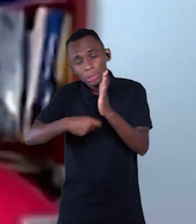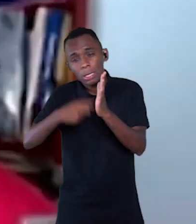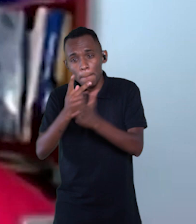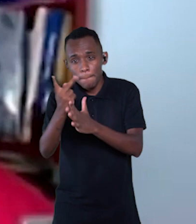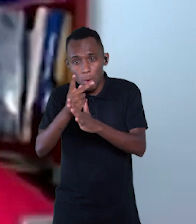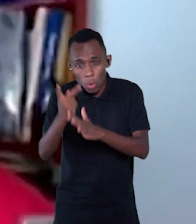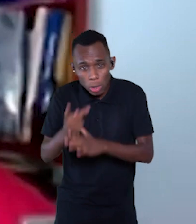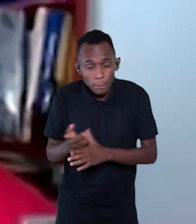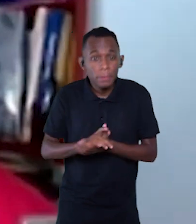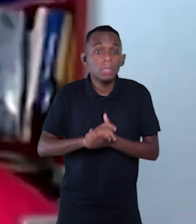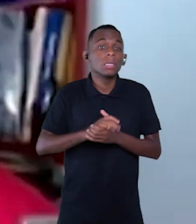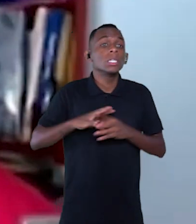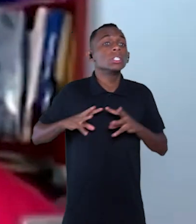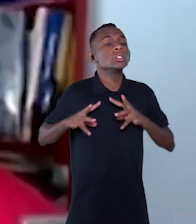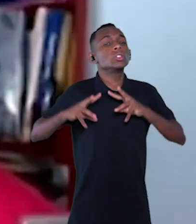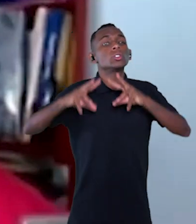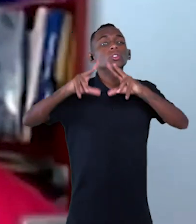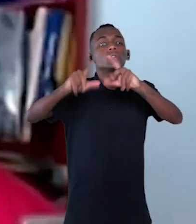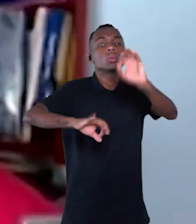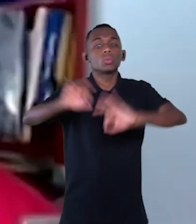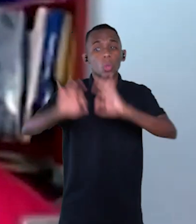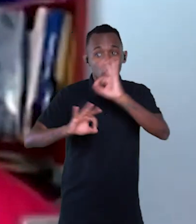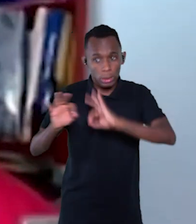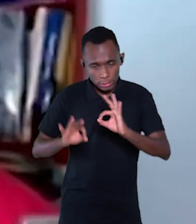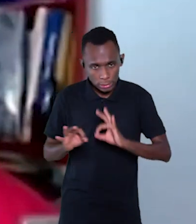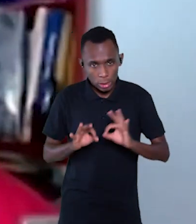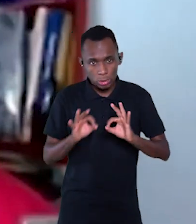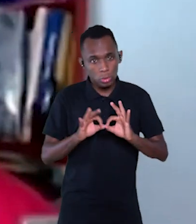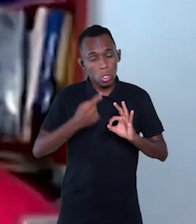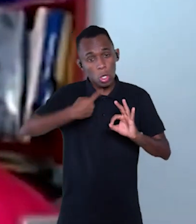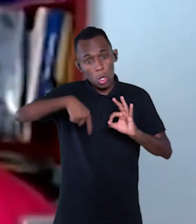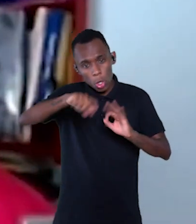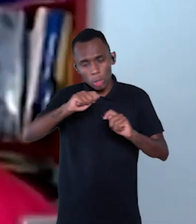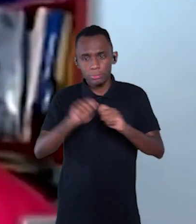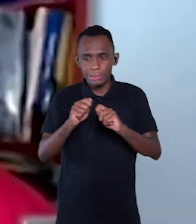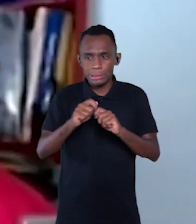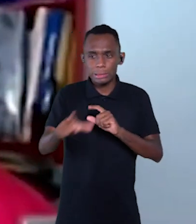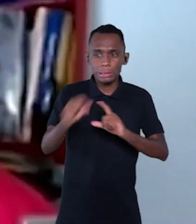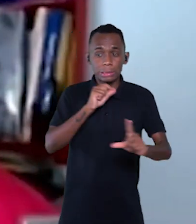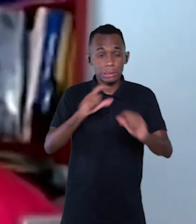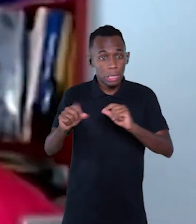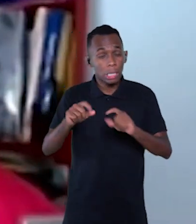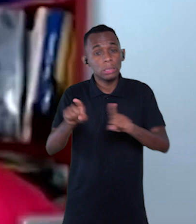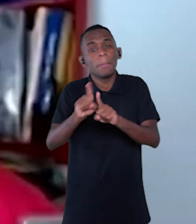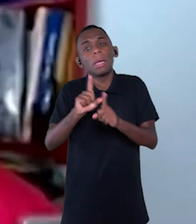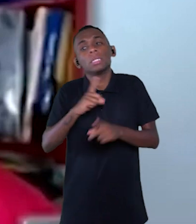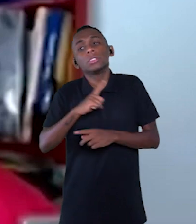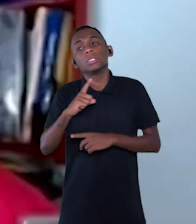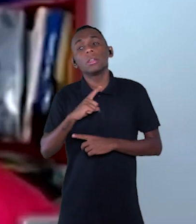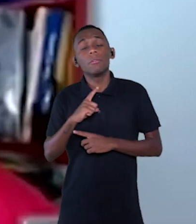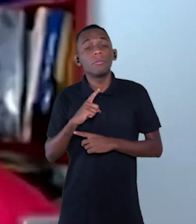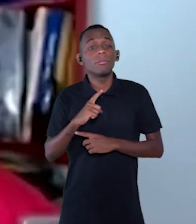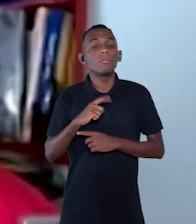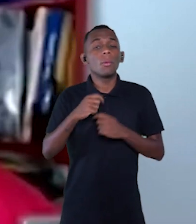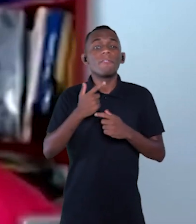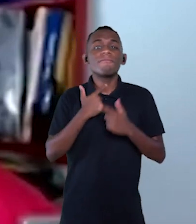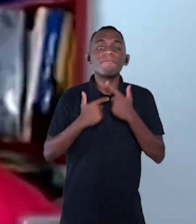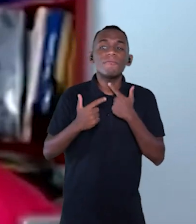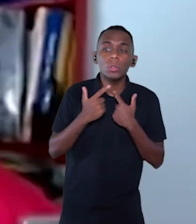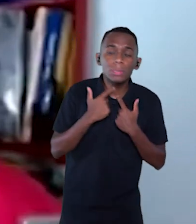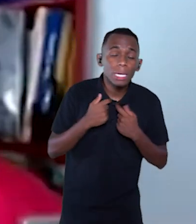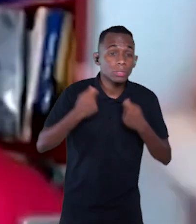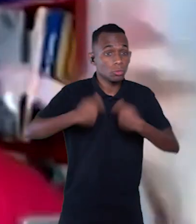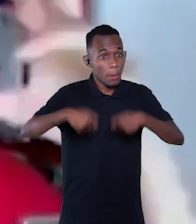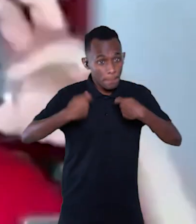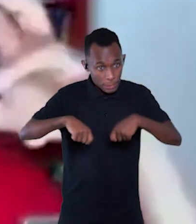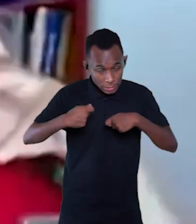e aí depois com todos eles compilados, a gente foi fazendo essa escolha. Houve também, assim, uma necessidade